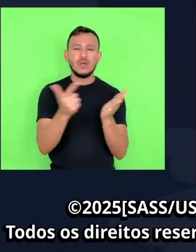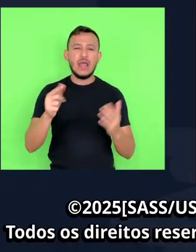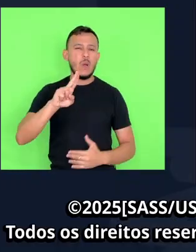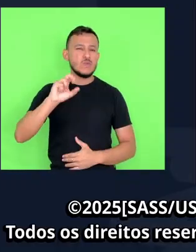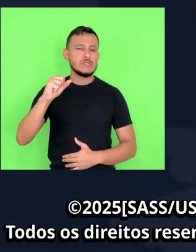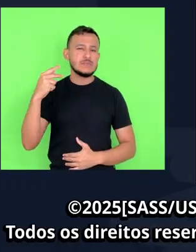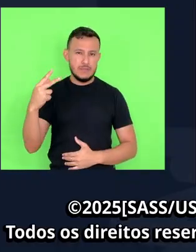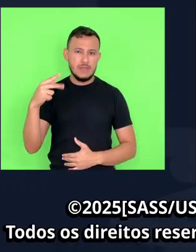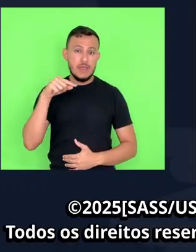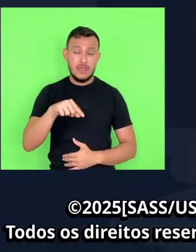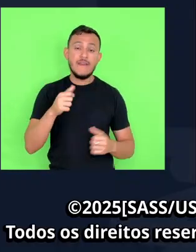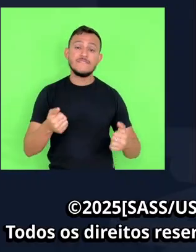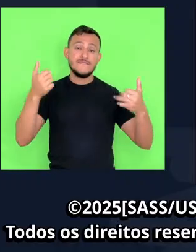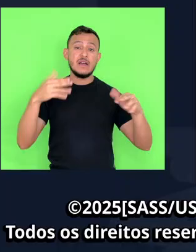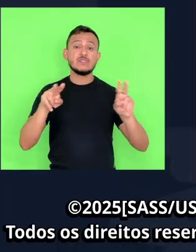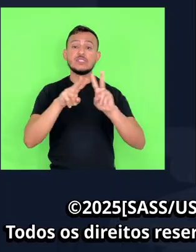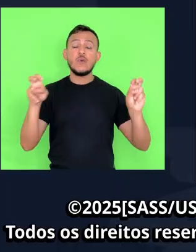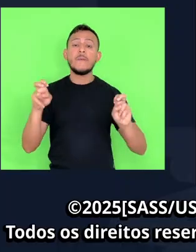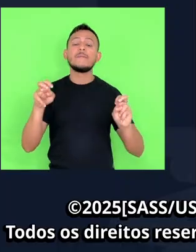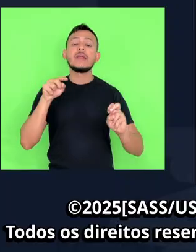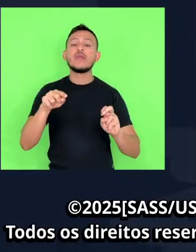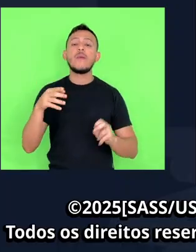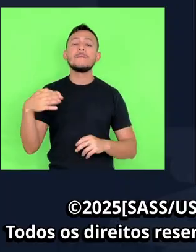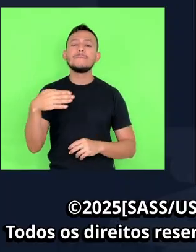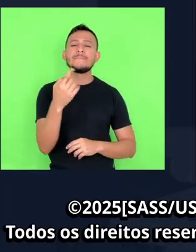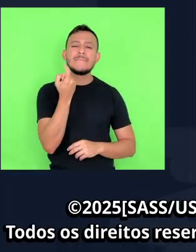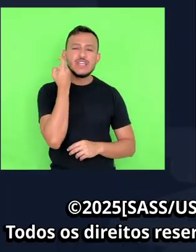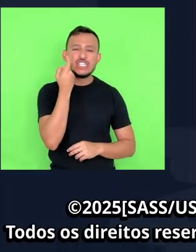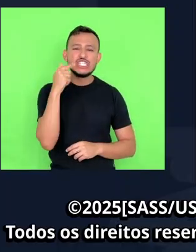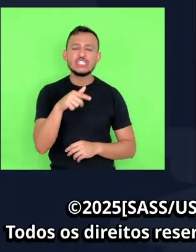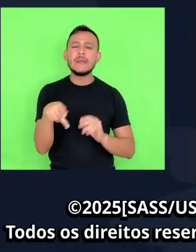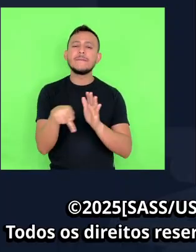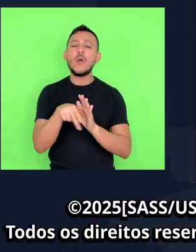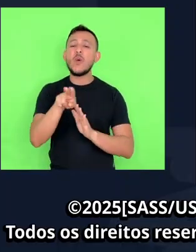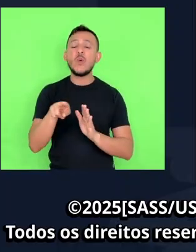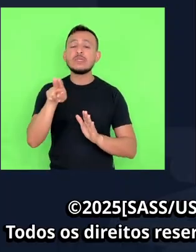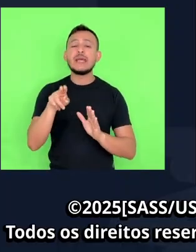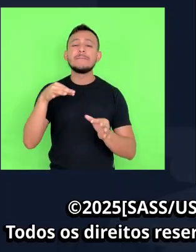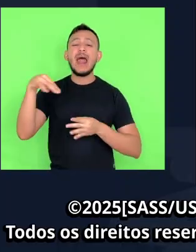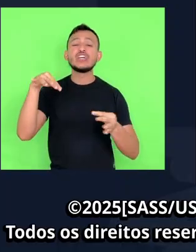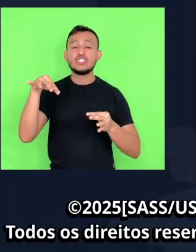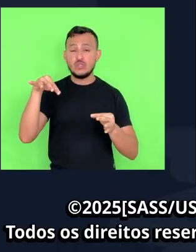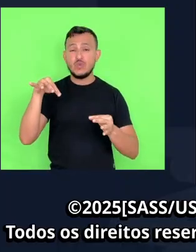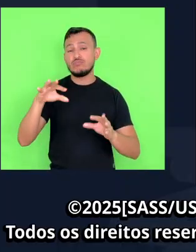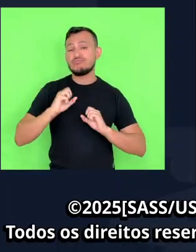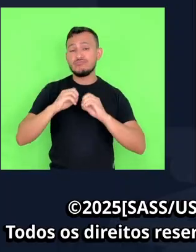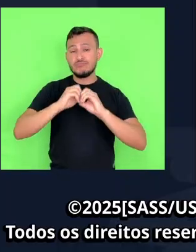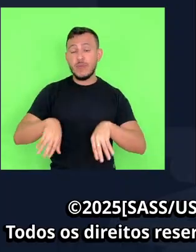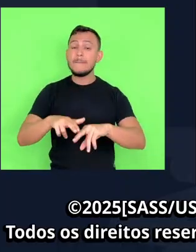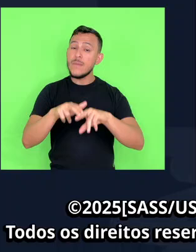eles vão falar da contaminação dos peixes por microplásticos e como isso ameaça